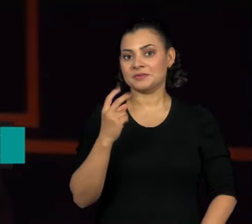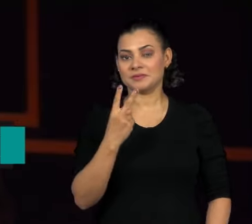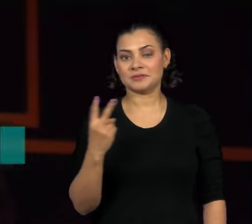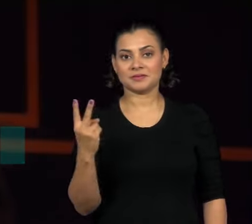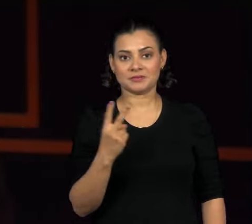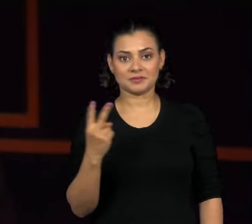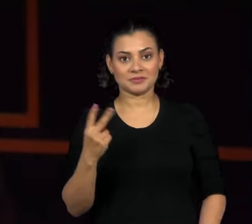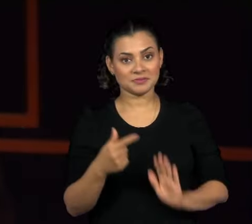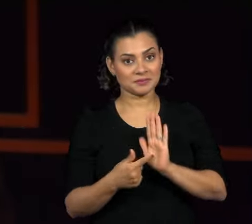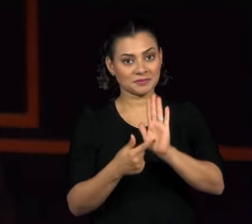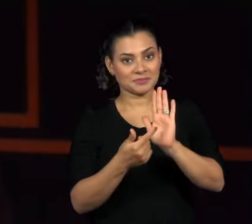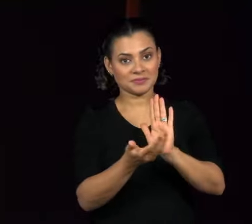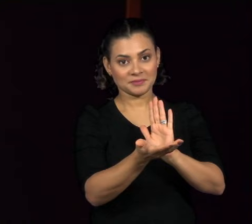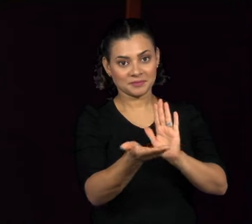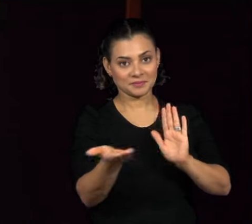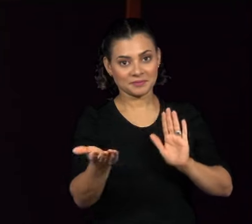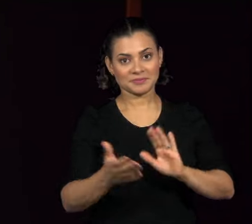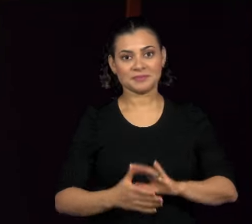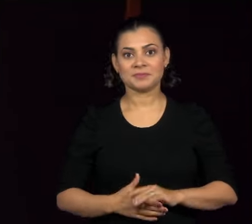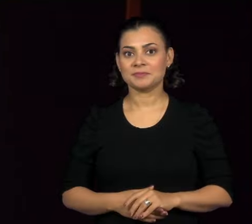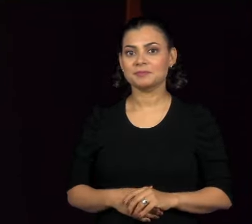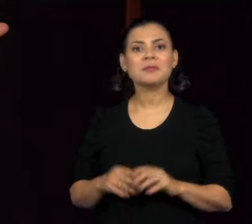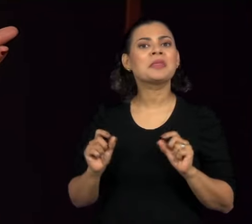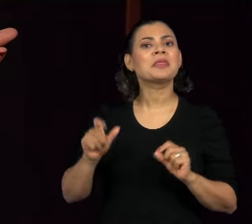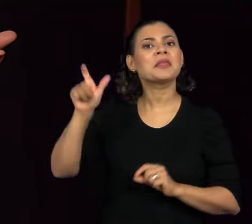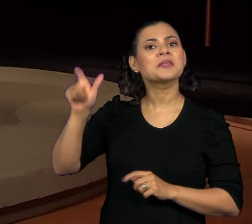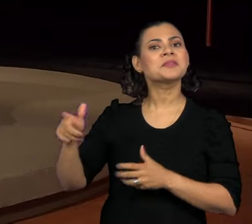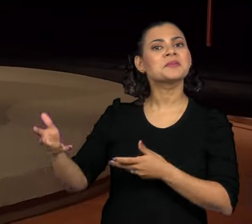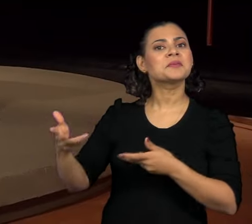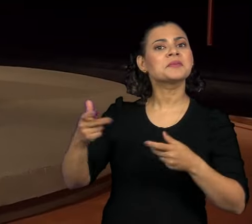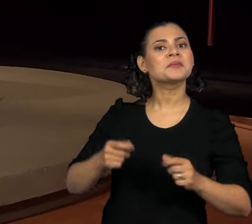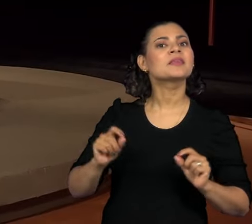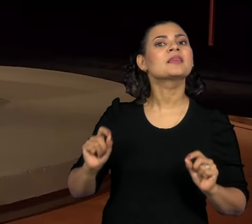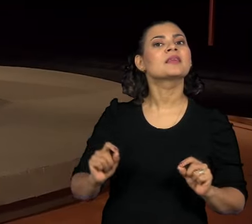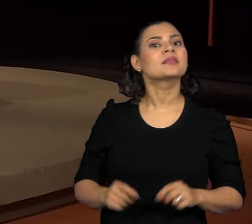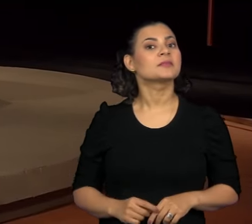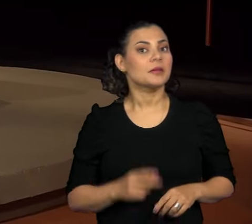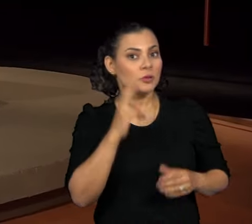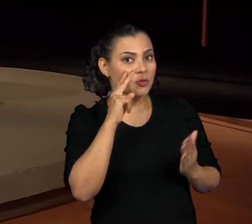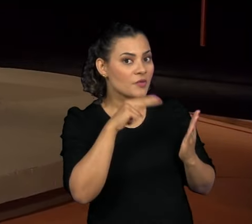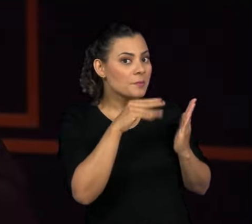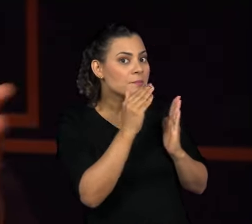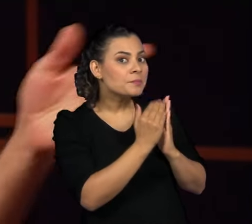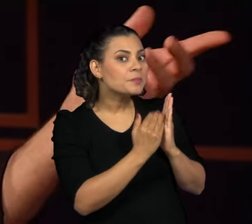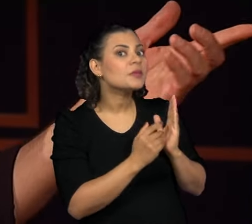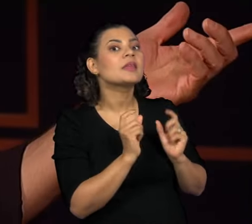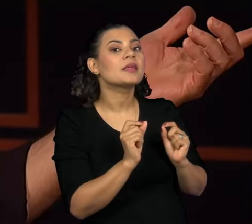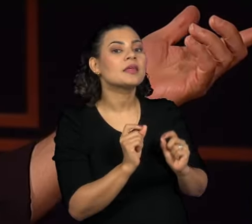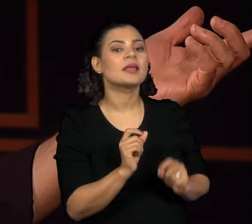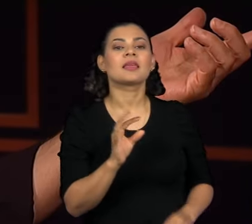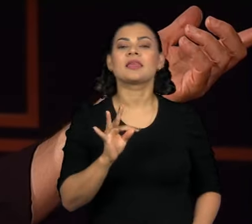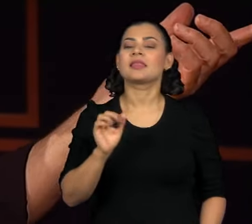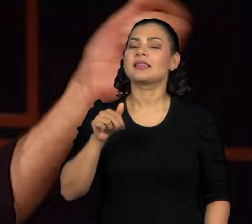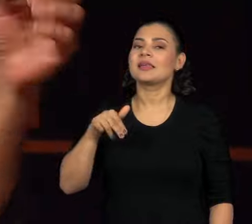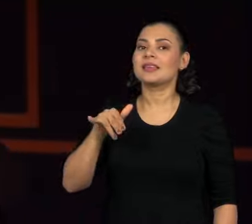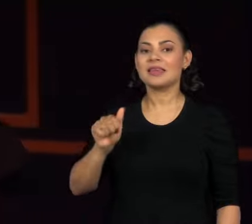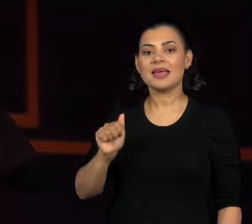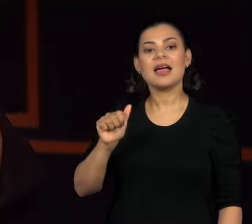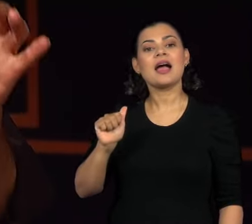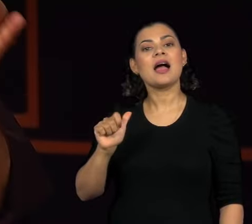2022 para mostrar para vocês. Quem será o próximo convidado? Já vou ver aqui na ficha. Tânia